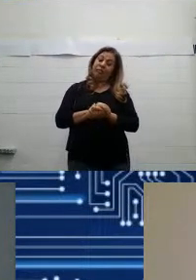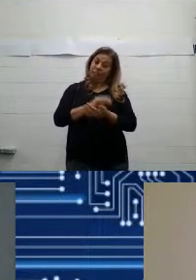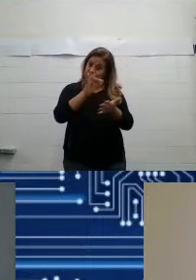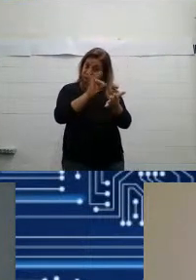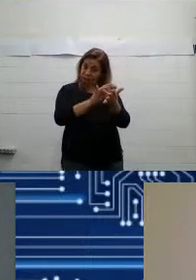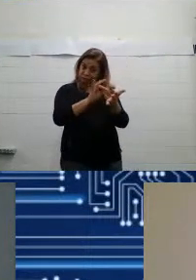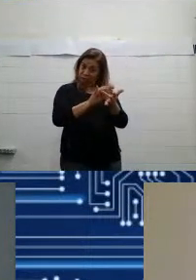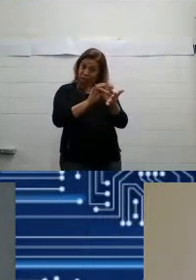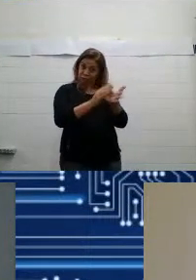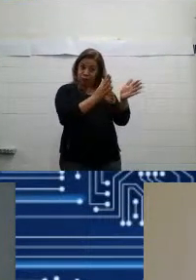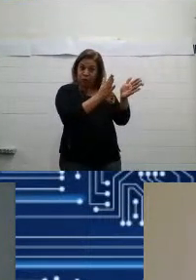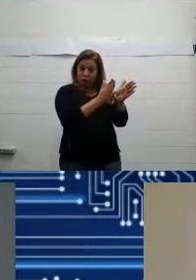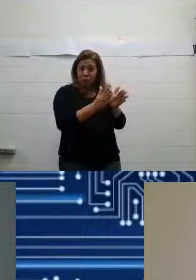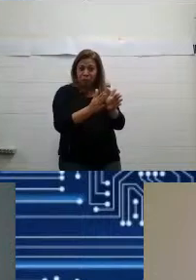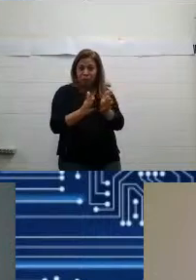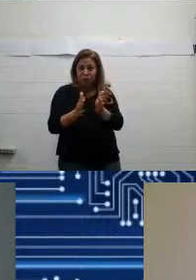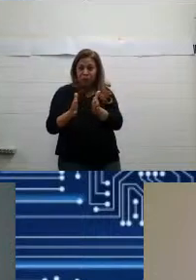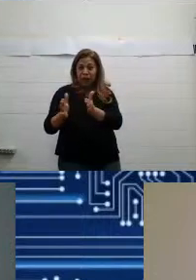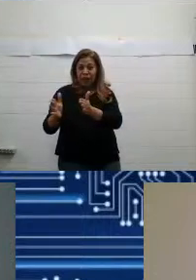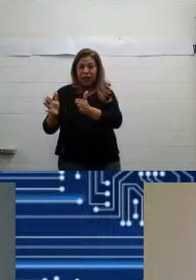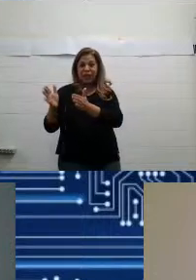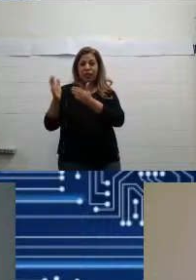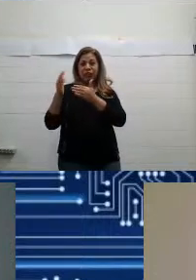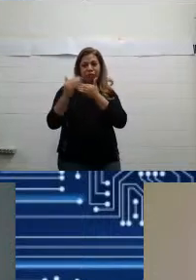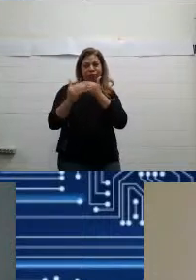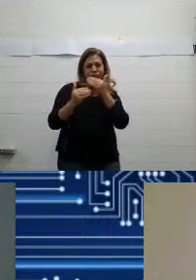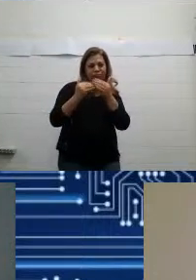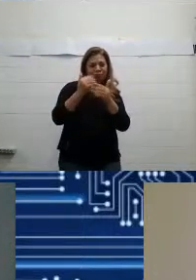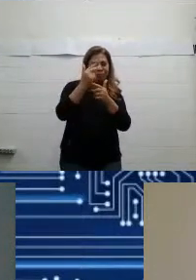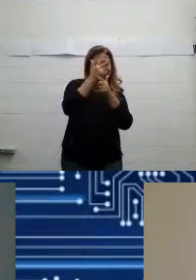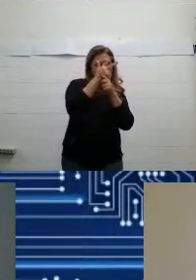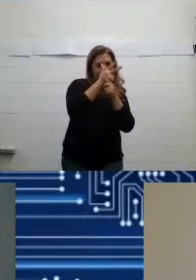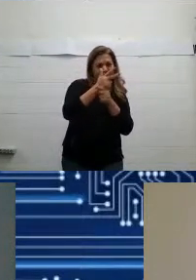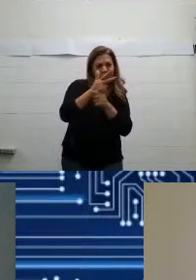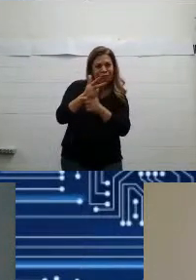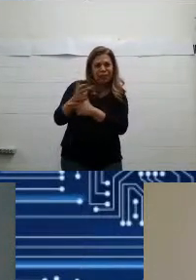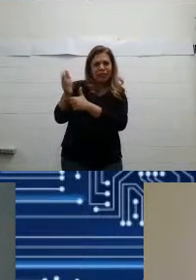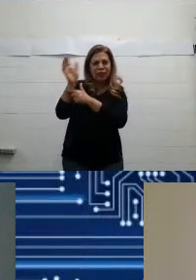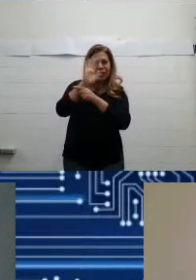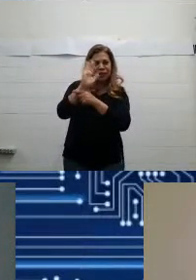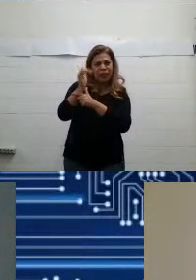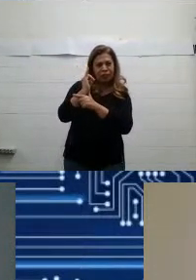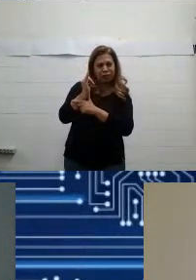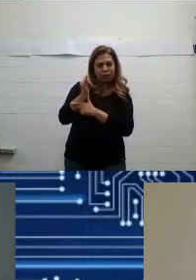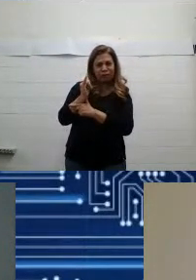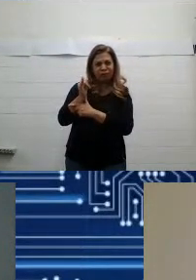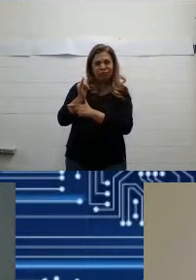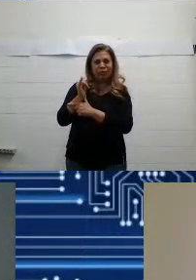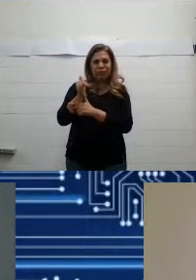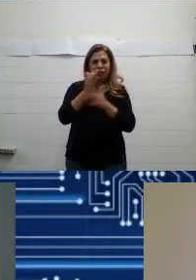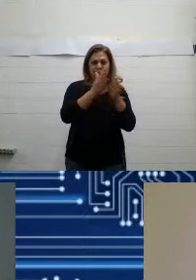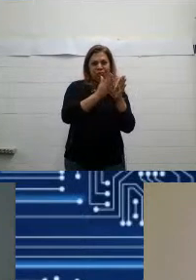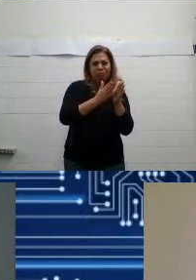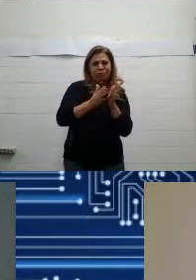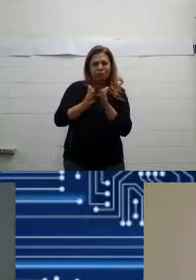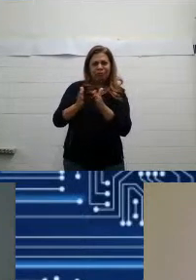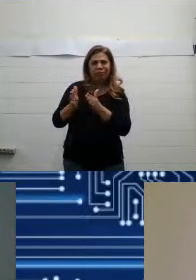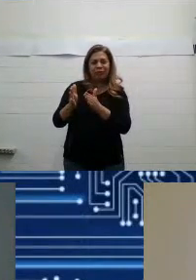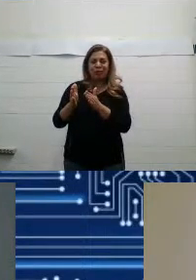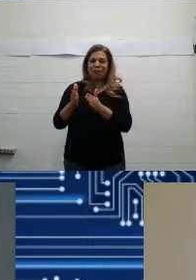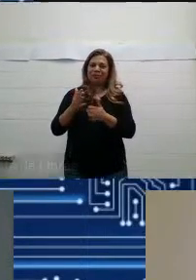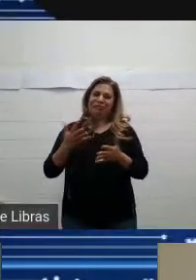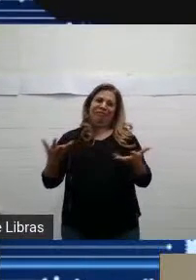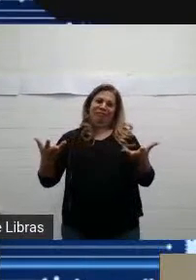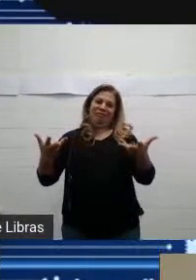Na verdade, durante todo o processo de gravação do documentário, foi o período, assim, do ápice. A